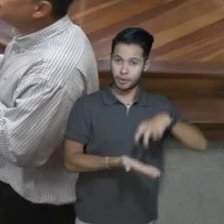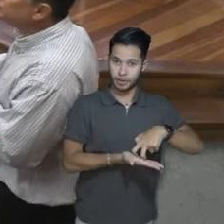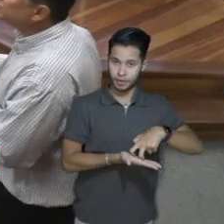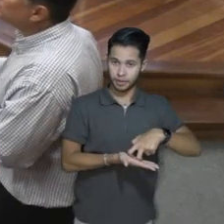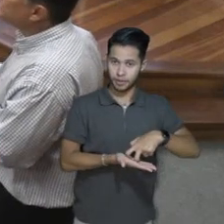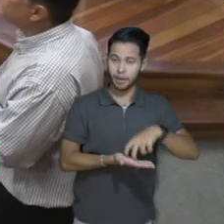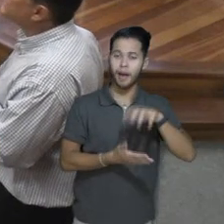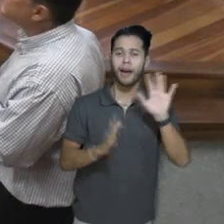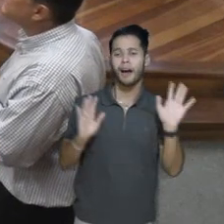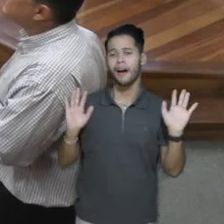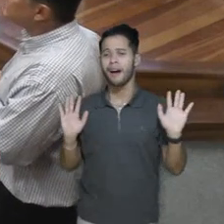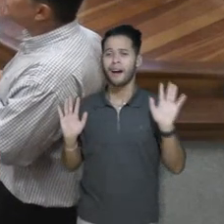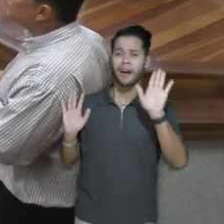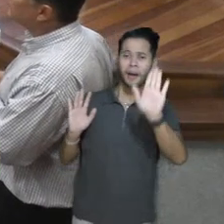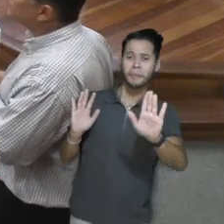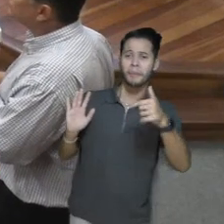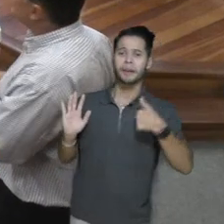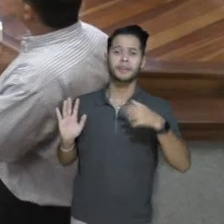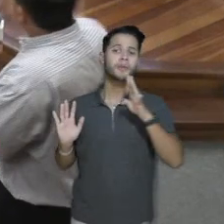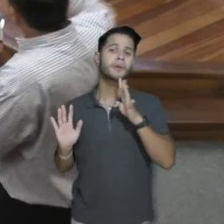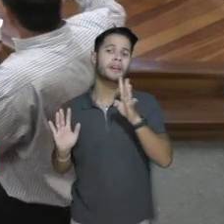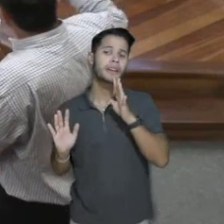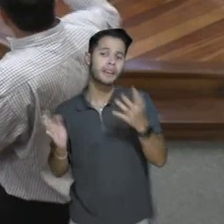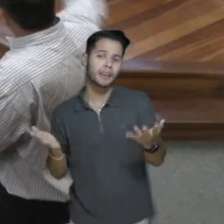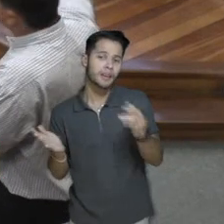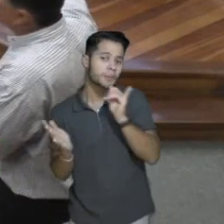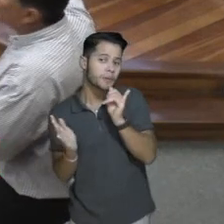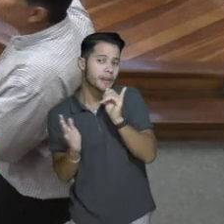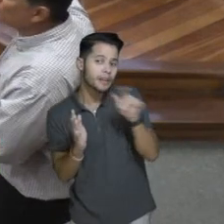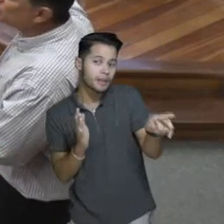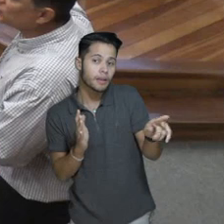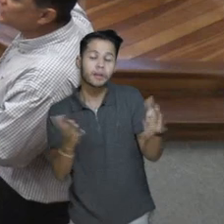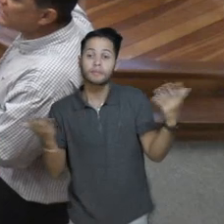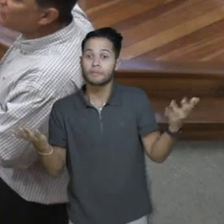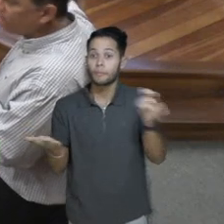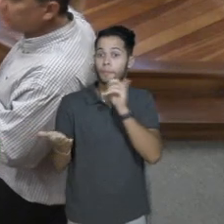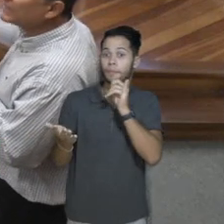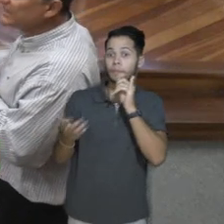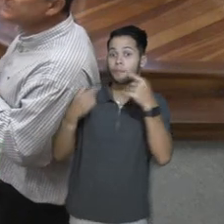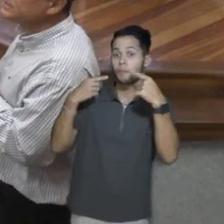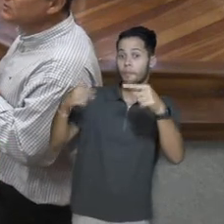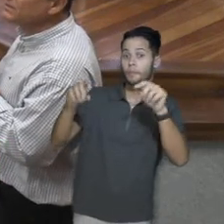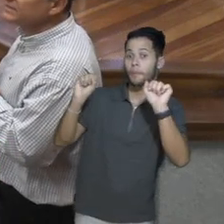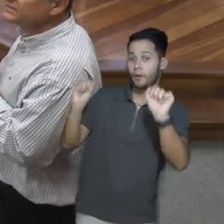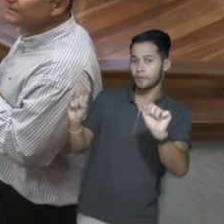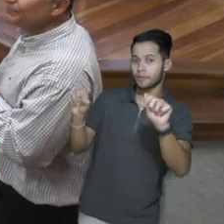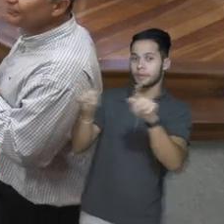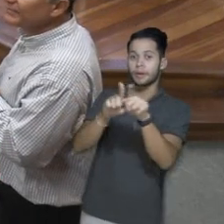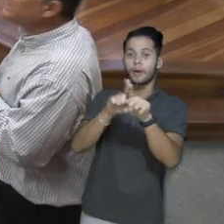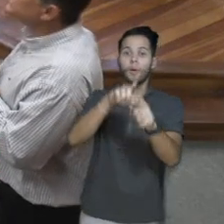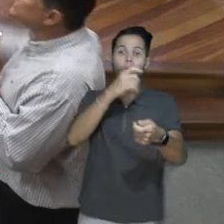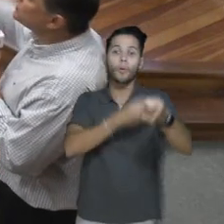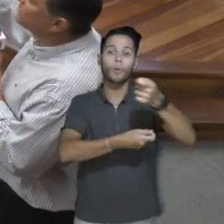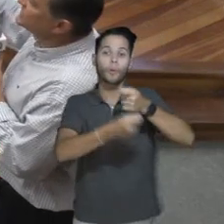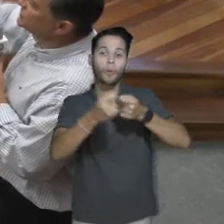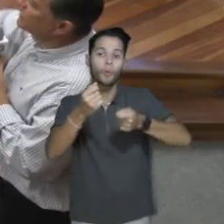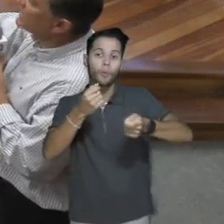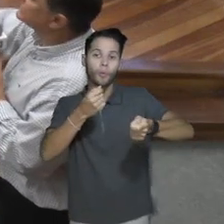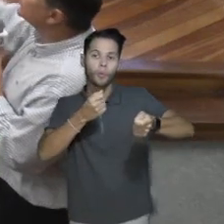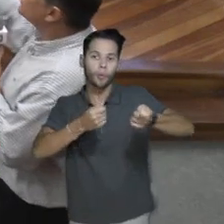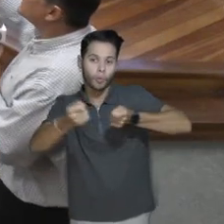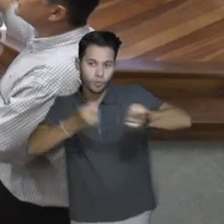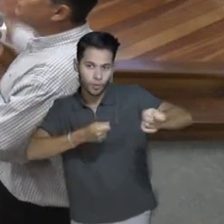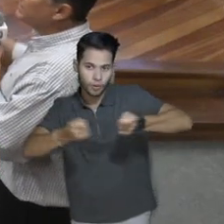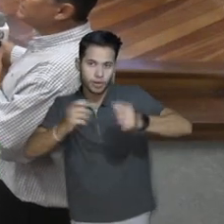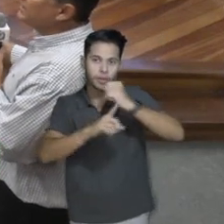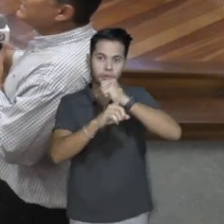exemplos estão aí para serem questionados e mais do que isso o controle social fortalece essa cobrança seja do partido a